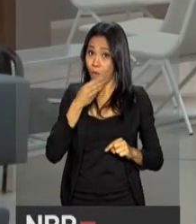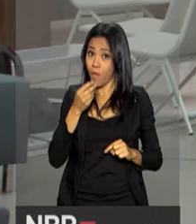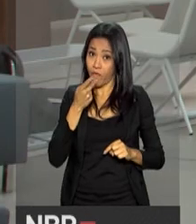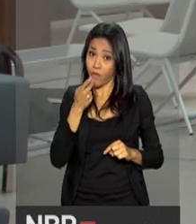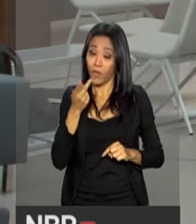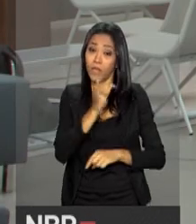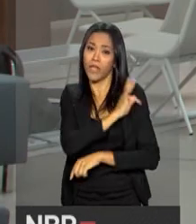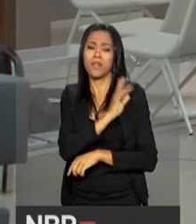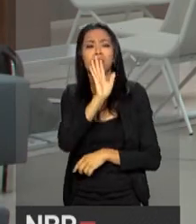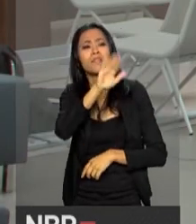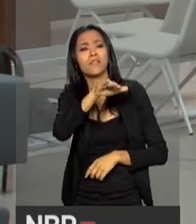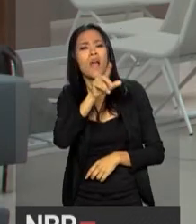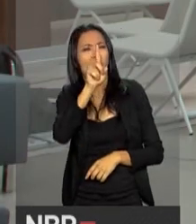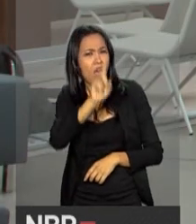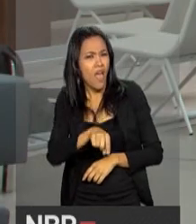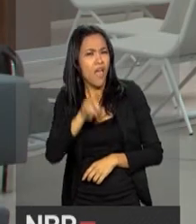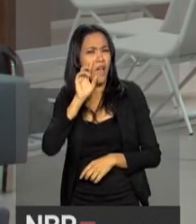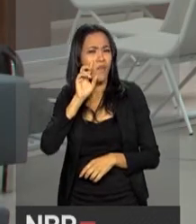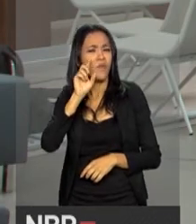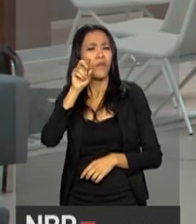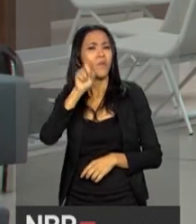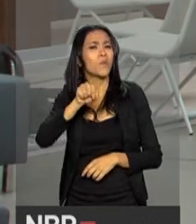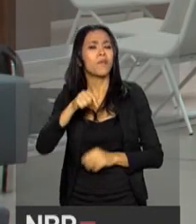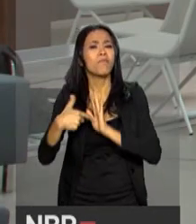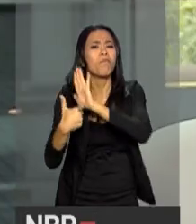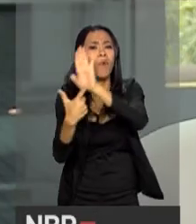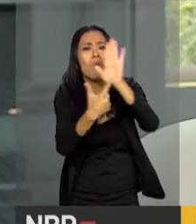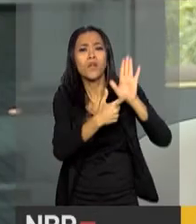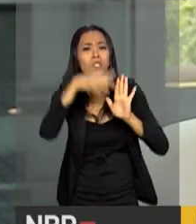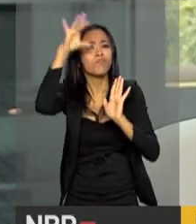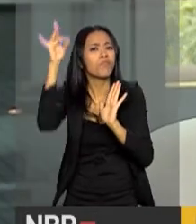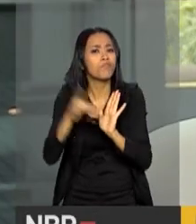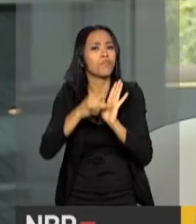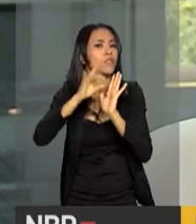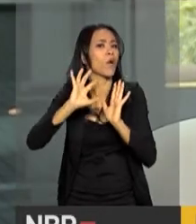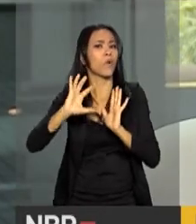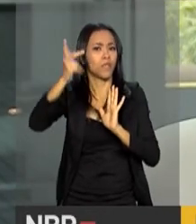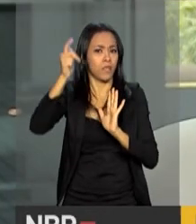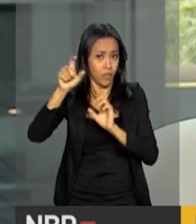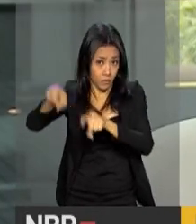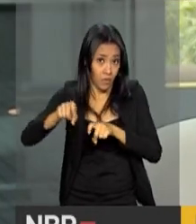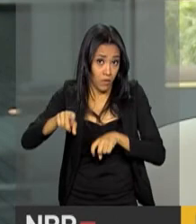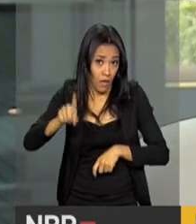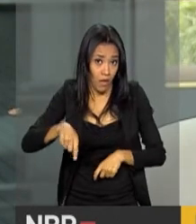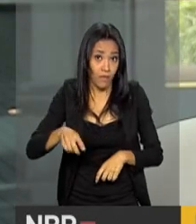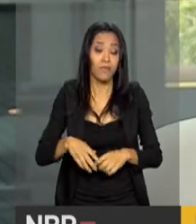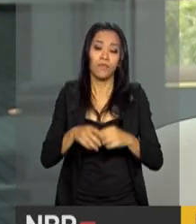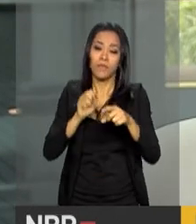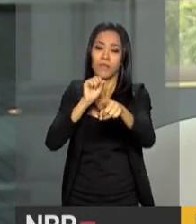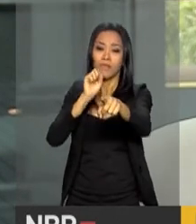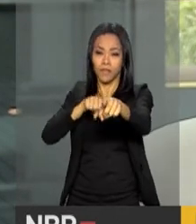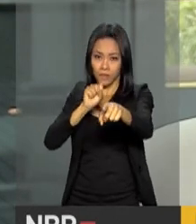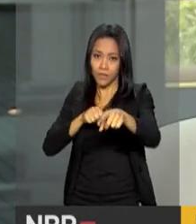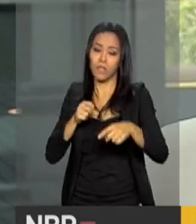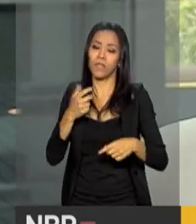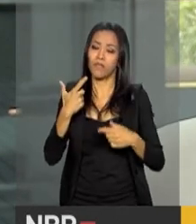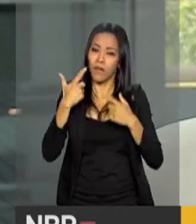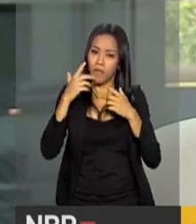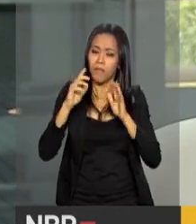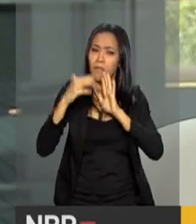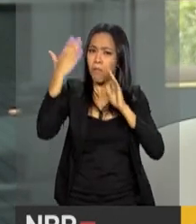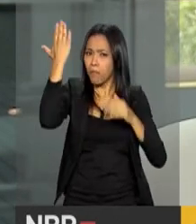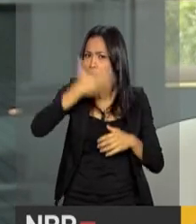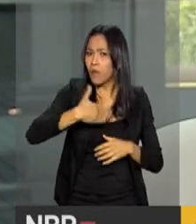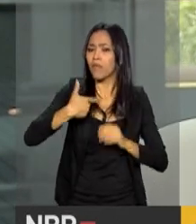censo agropecuário um verdadeiro retrato raio x do campo sim santa pecuária e retratar a realidade do produtor rural